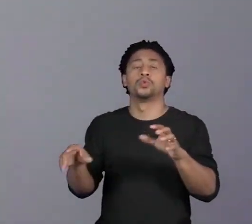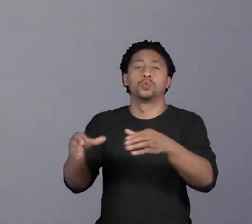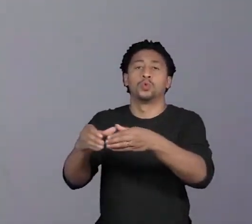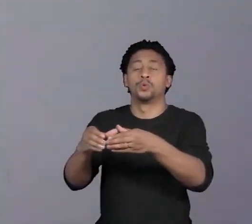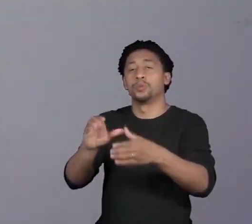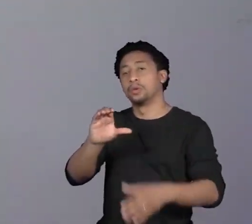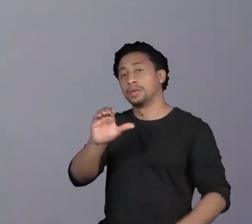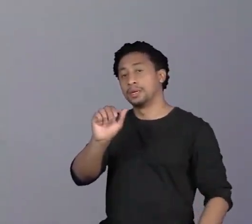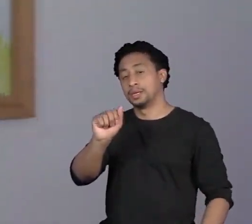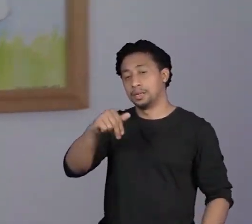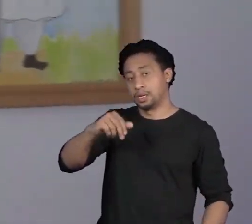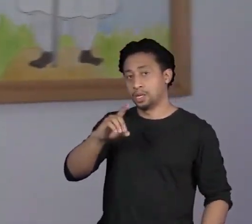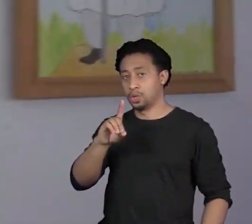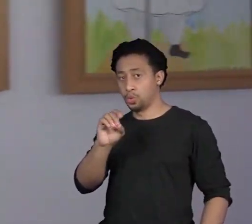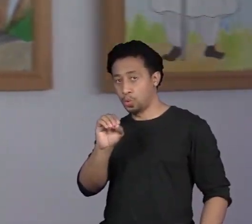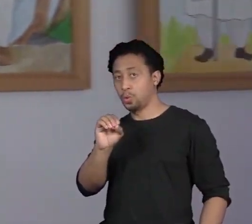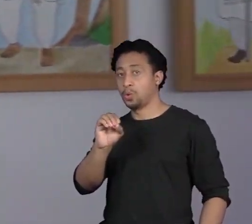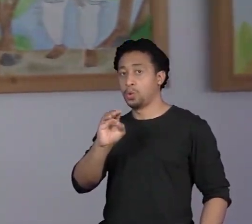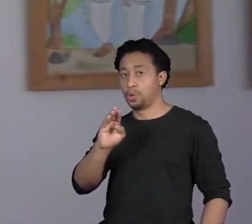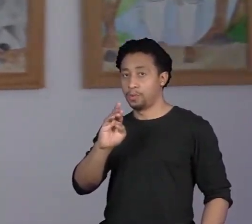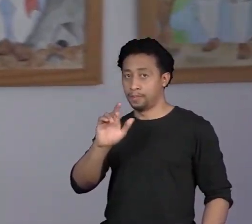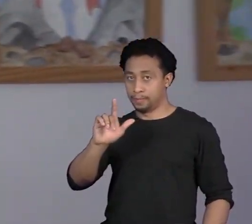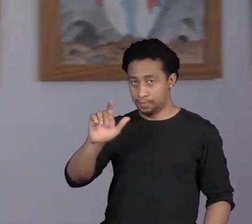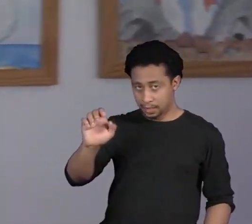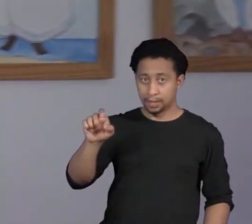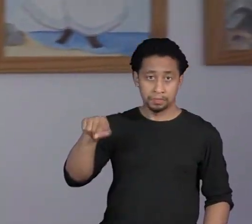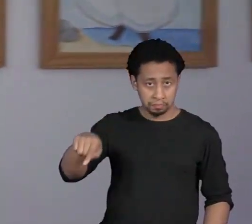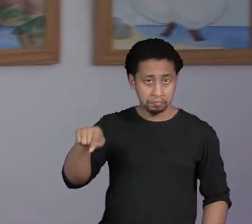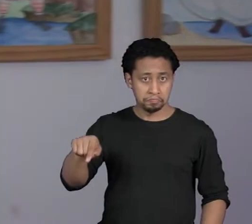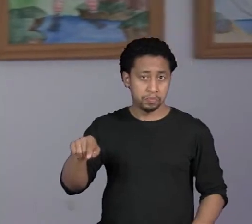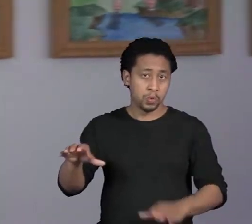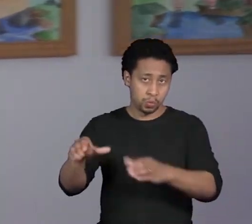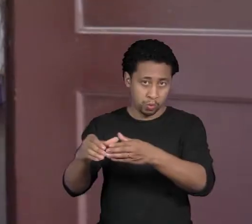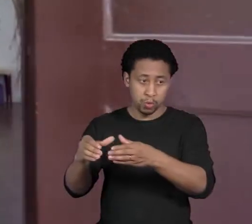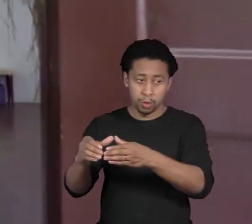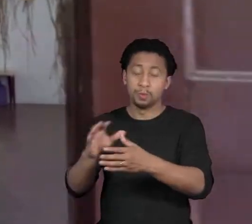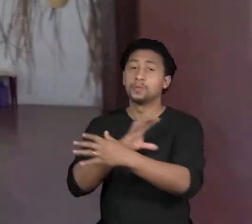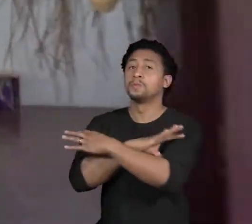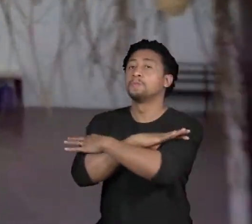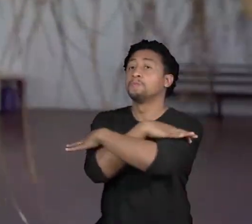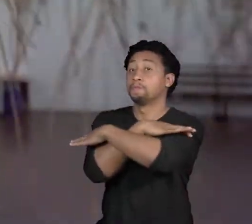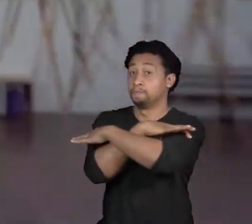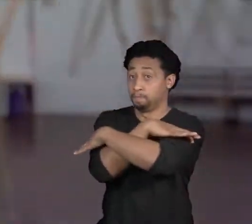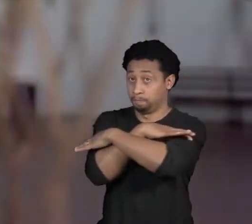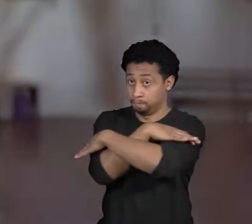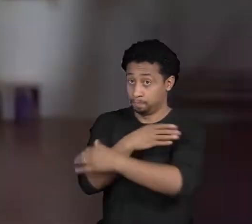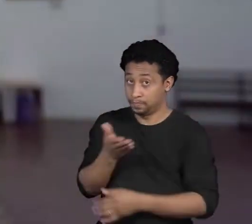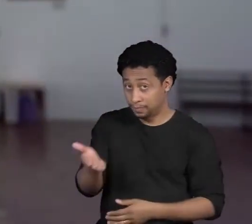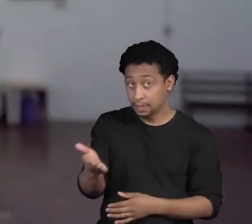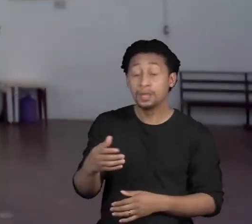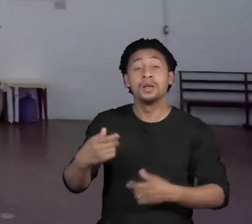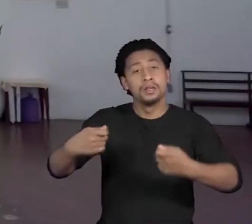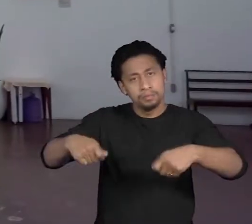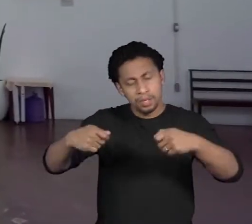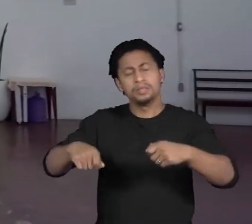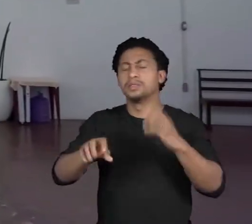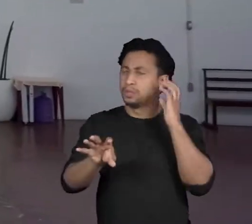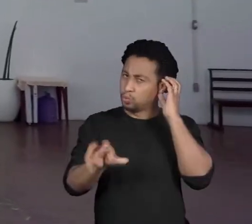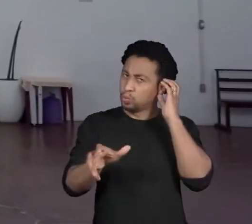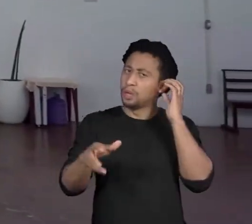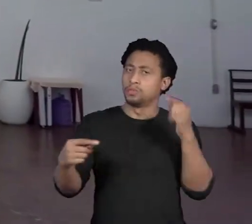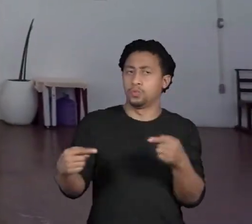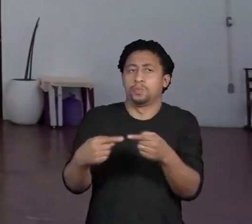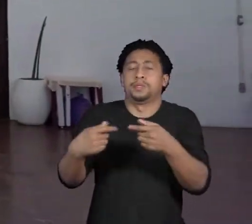Eu já estou há 5 anos na Rádio Sensorial com o programa Candomblé Total. Nós fazemos toda